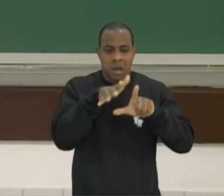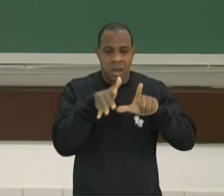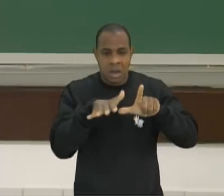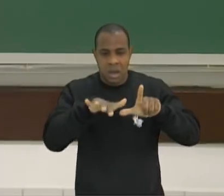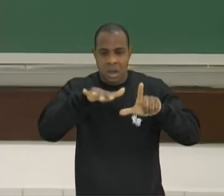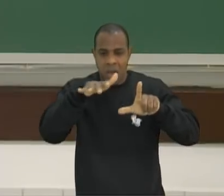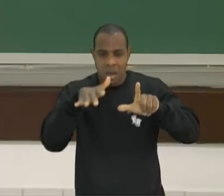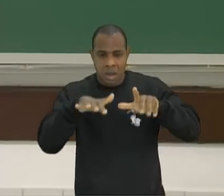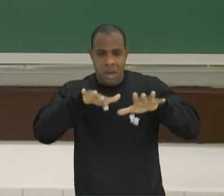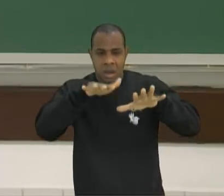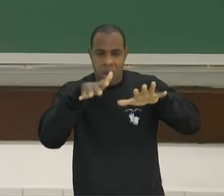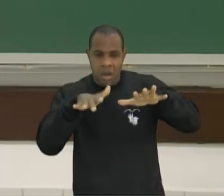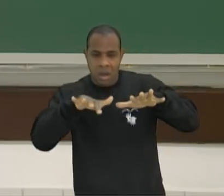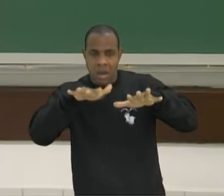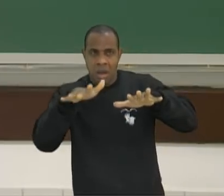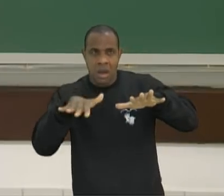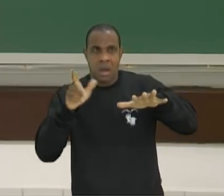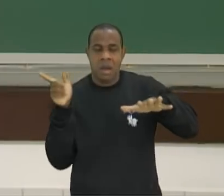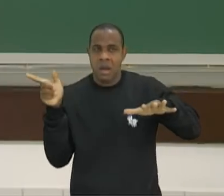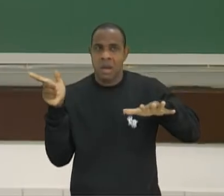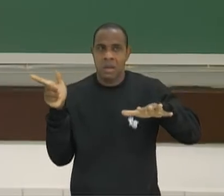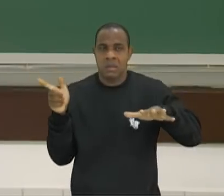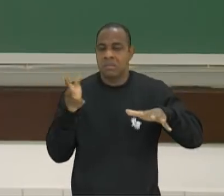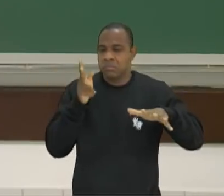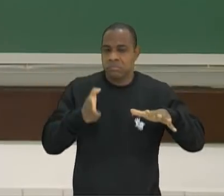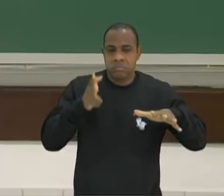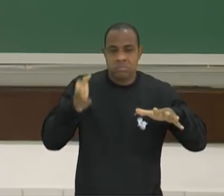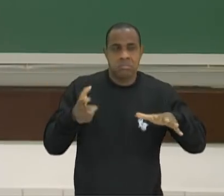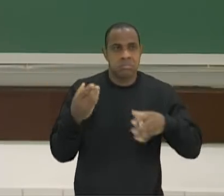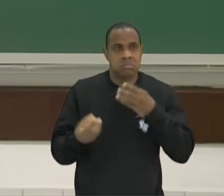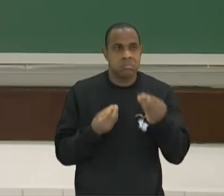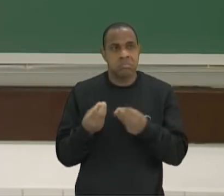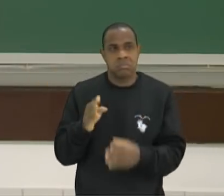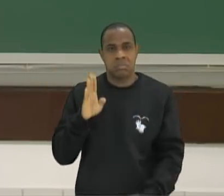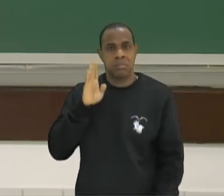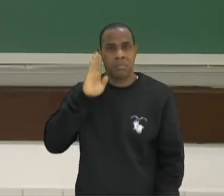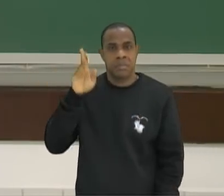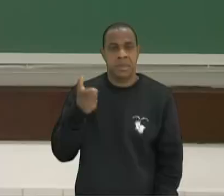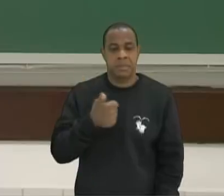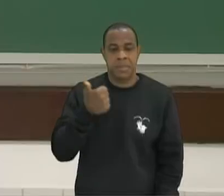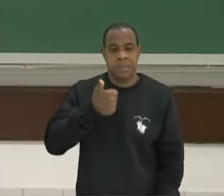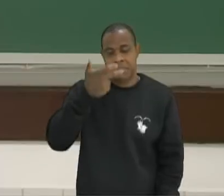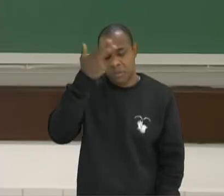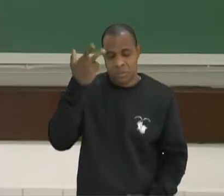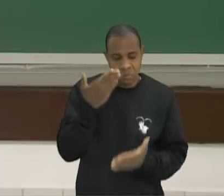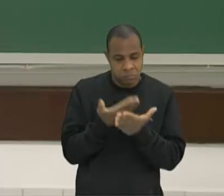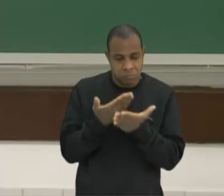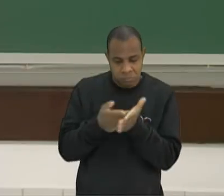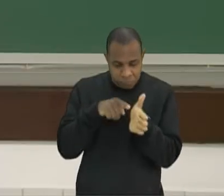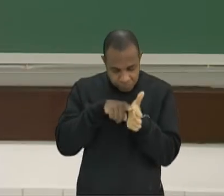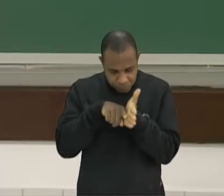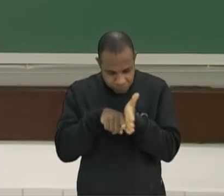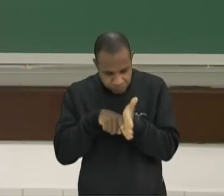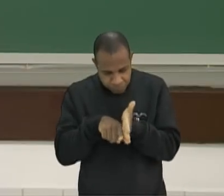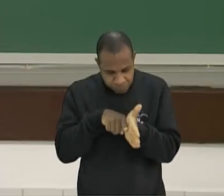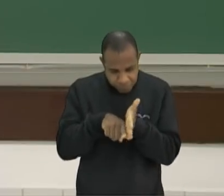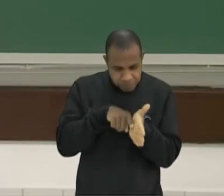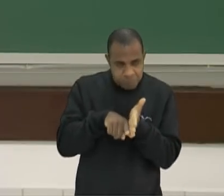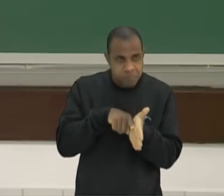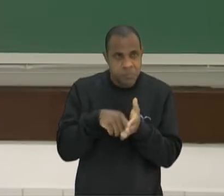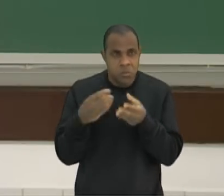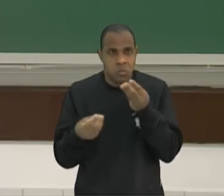Christian Huygens justamente pelo fato de que ele foi uma das primeiras pessoas que estudou de maneira mais incisiva